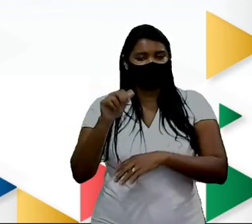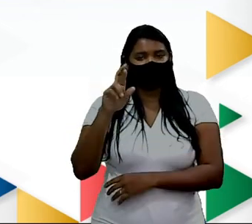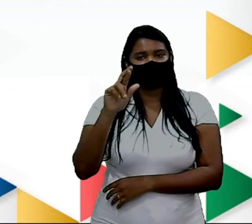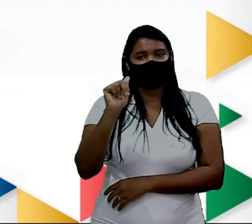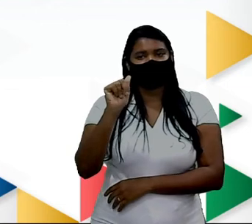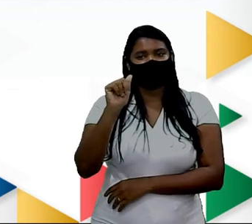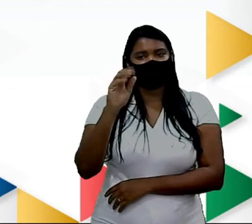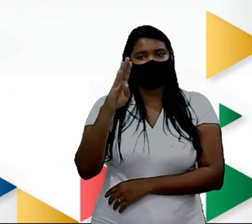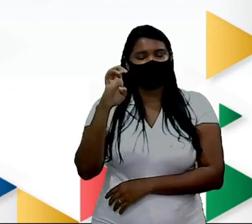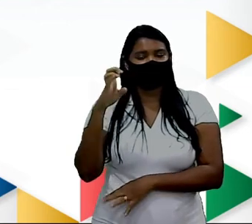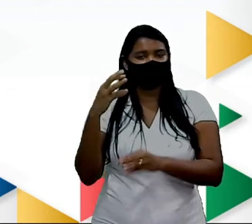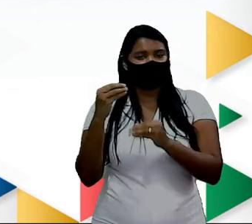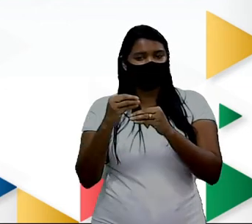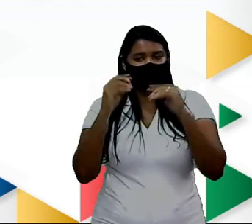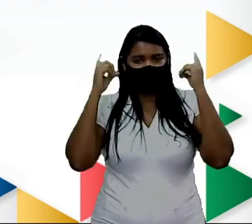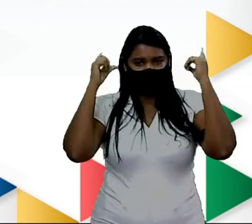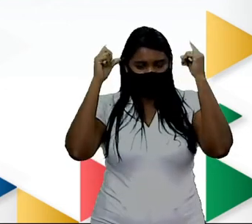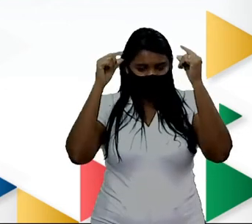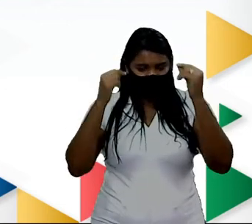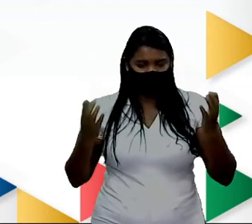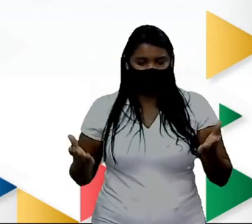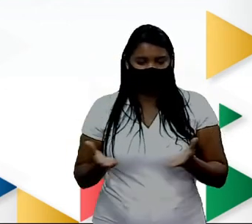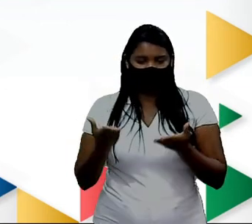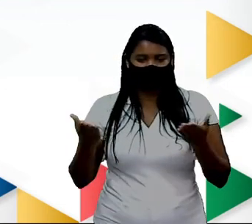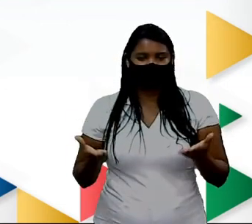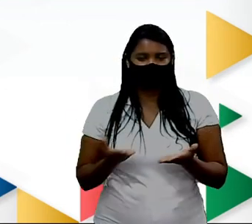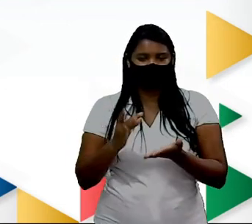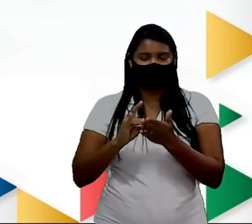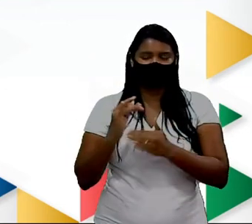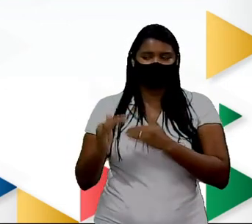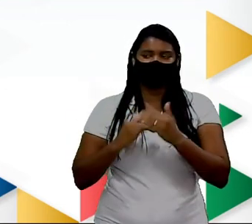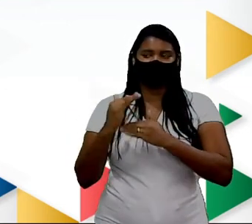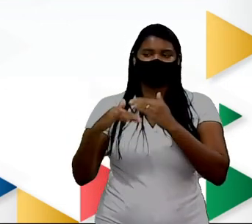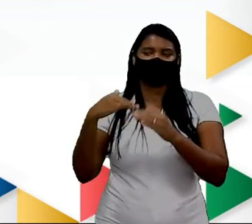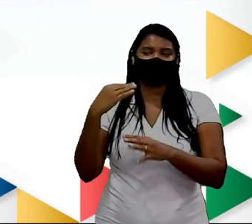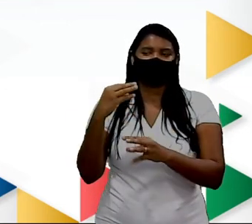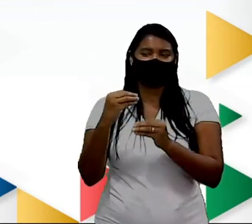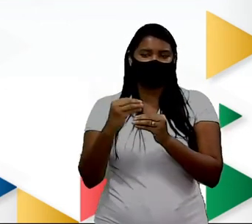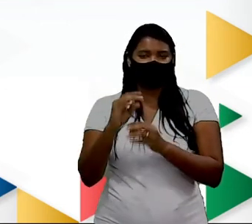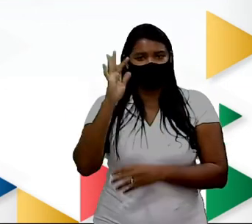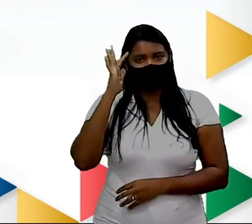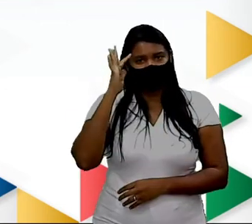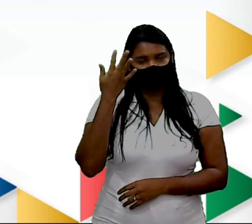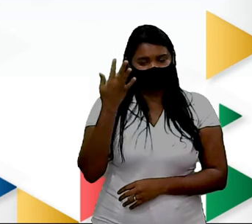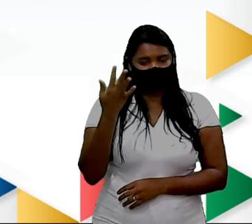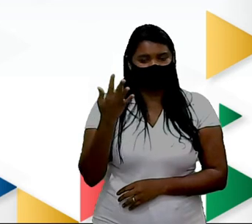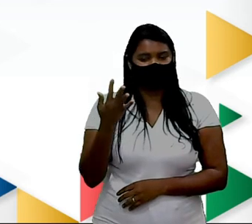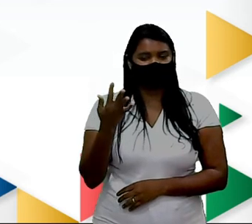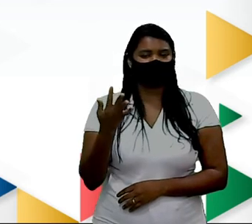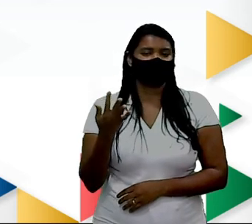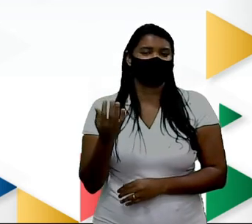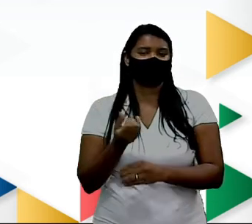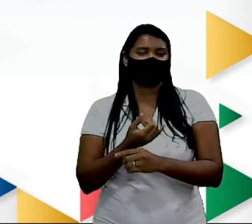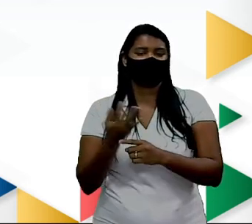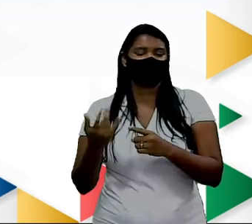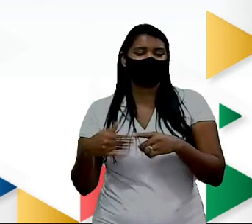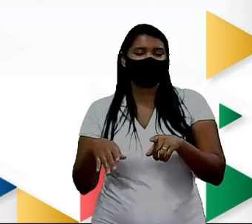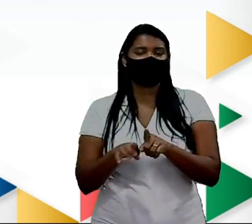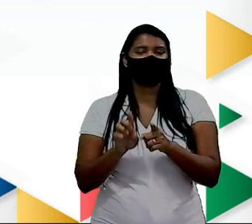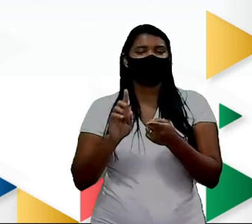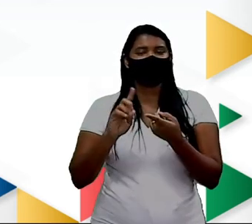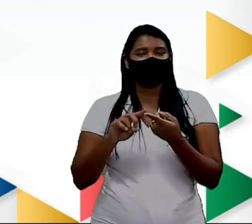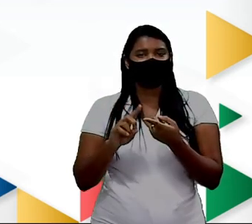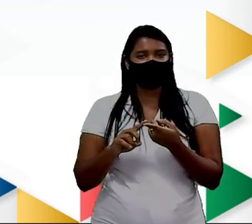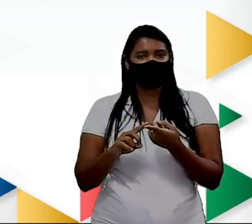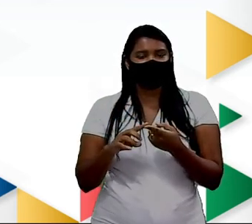cultivando a matemática dos gregos, promoveram um acentuado progresso de resoluções de equações, e para representar o